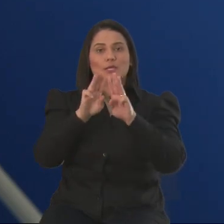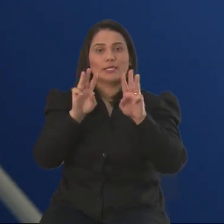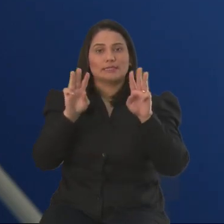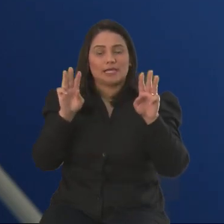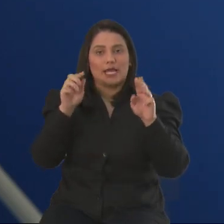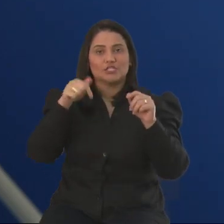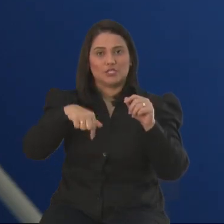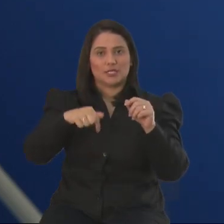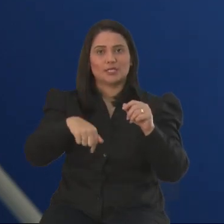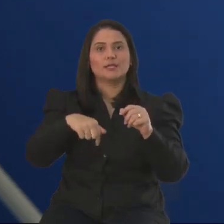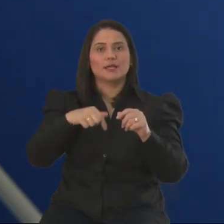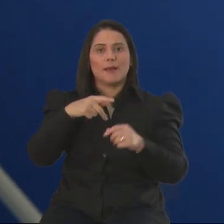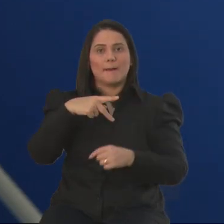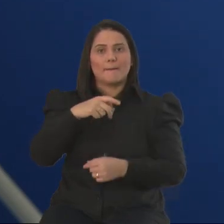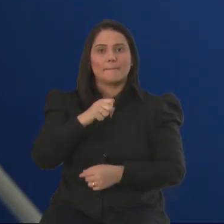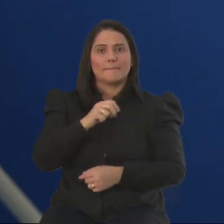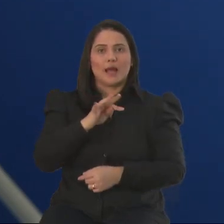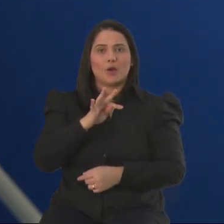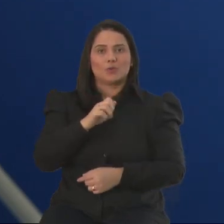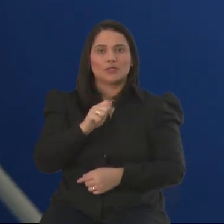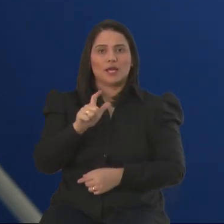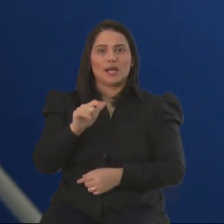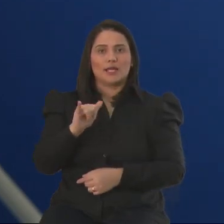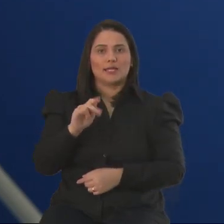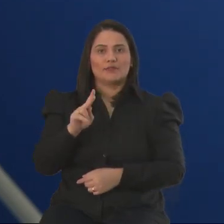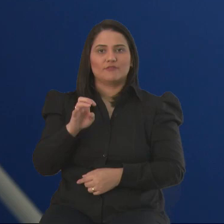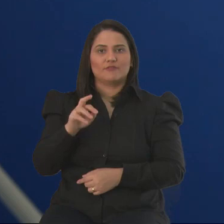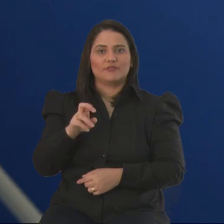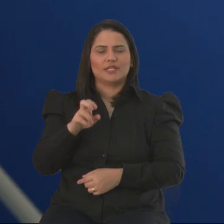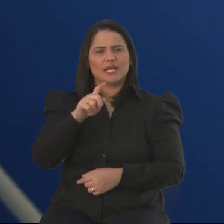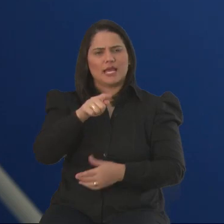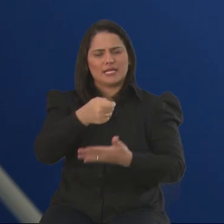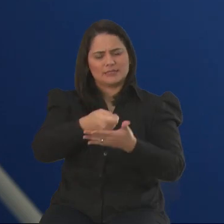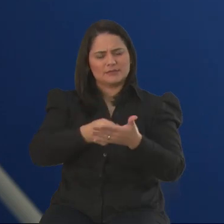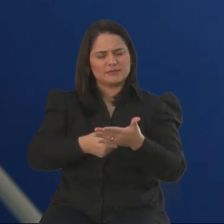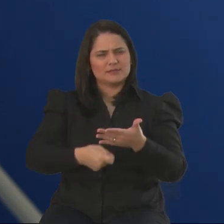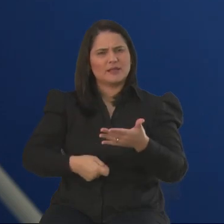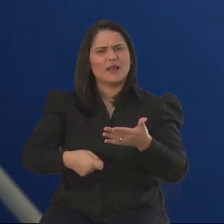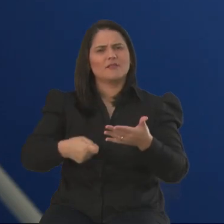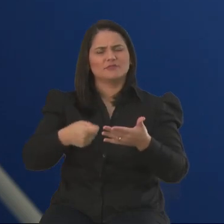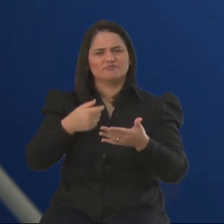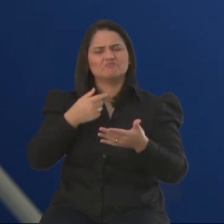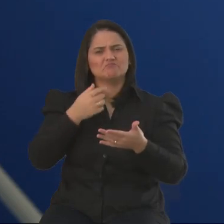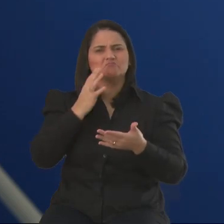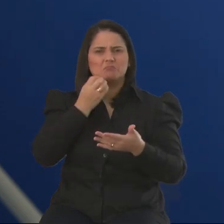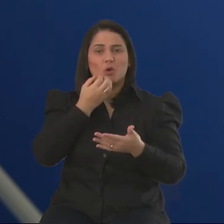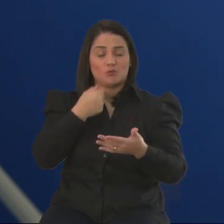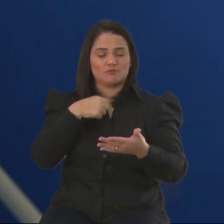sempre escreve, né? Abençoando a gente com sua escrita muito sensível.